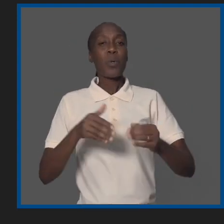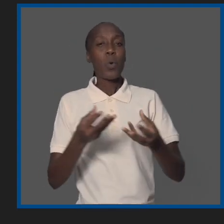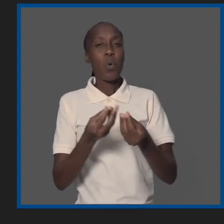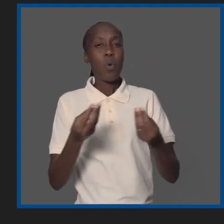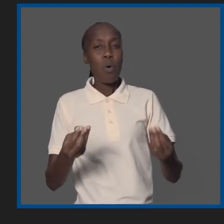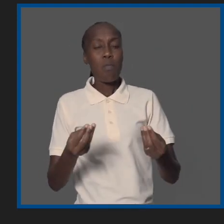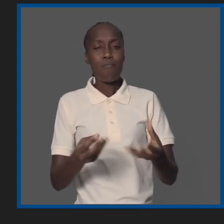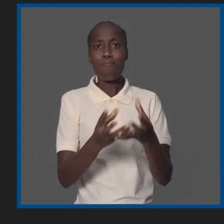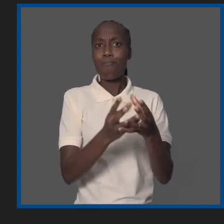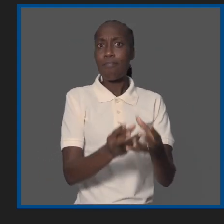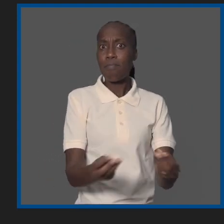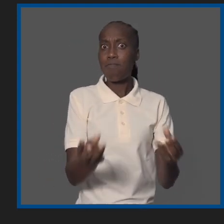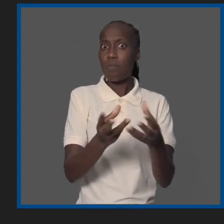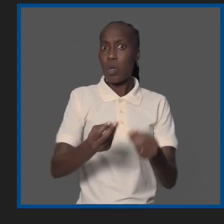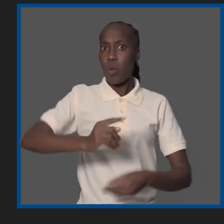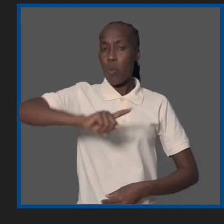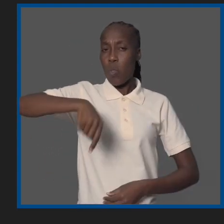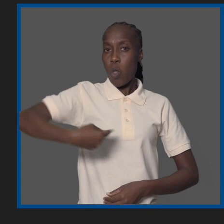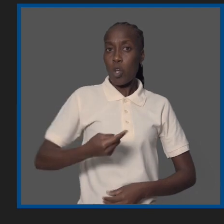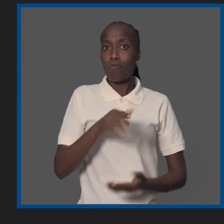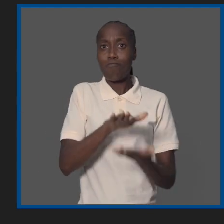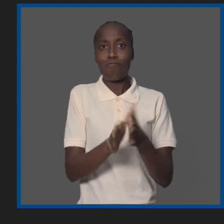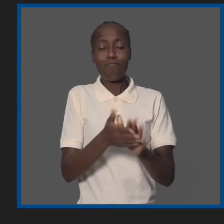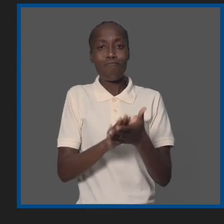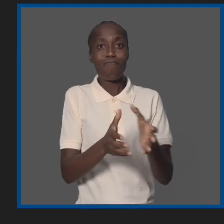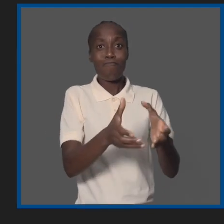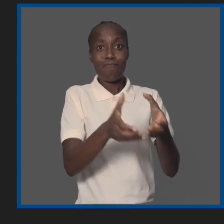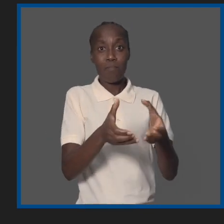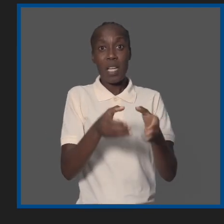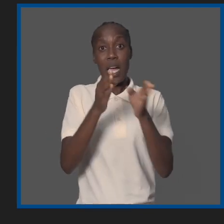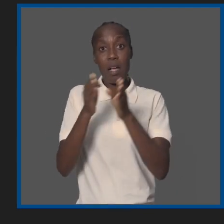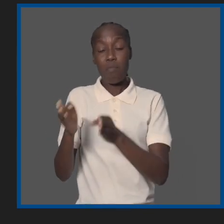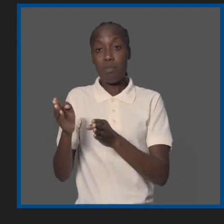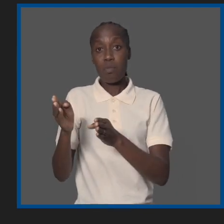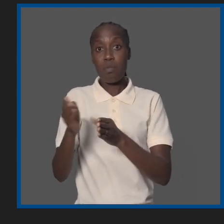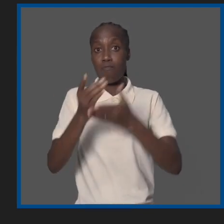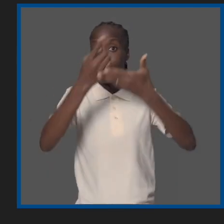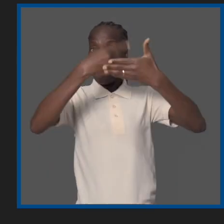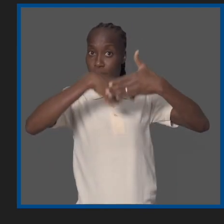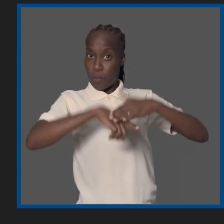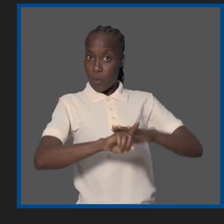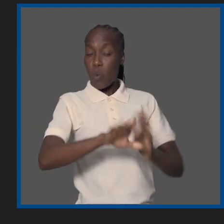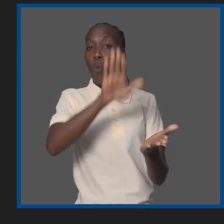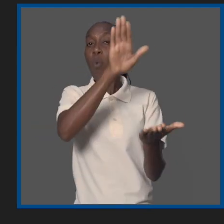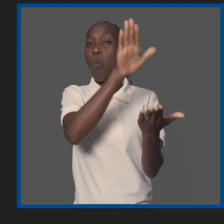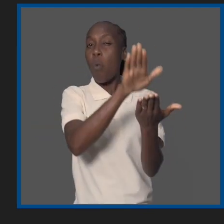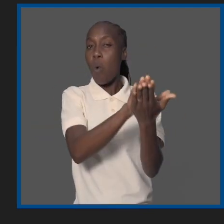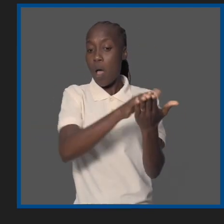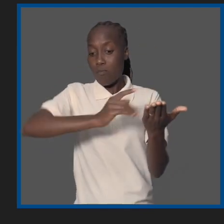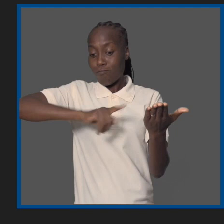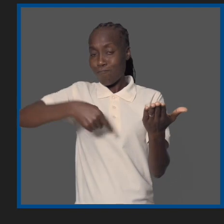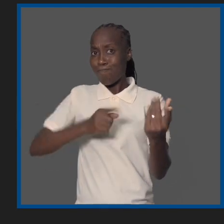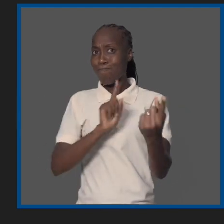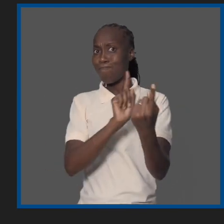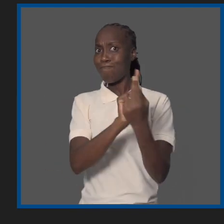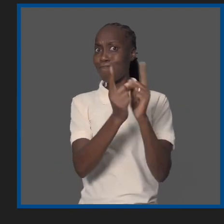nível muscular, a nível esquelético ou a nível neurológico, através dos aparelhos que nós produzimos. O doente muitas vezes